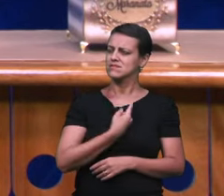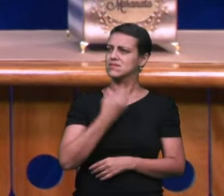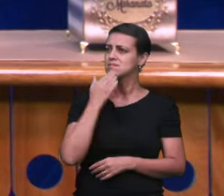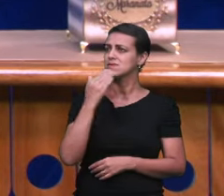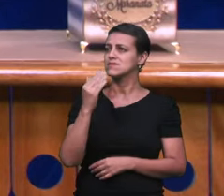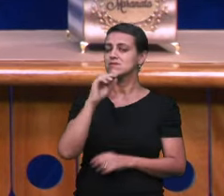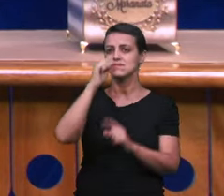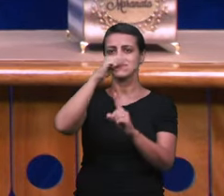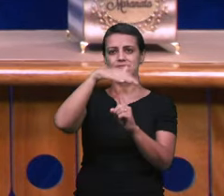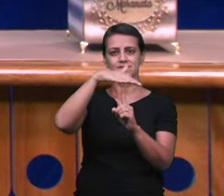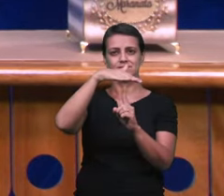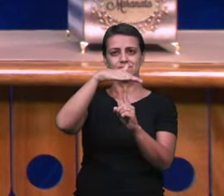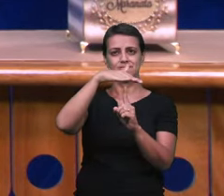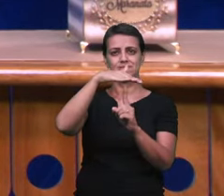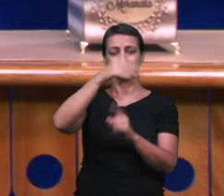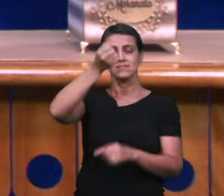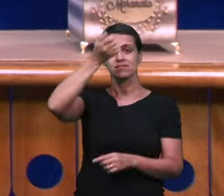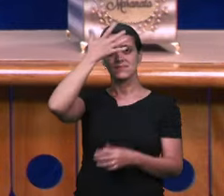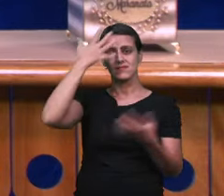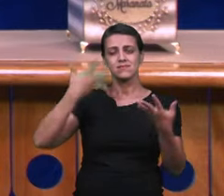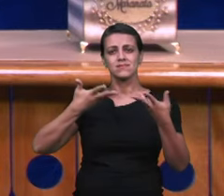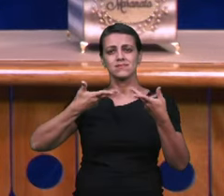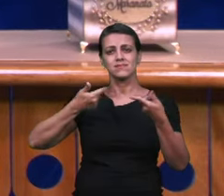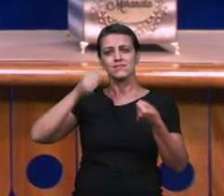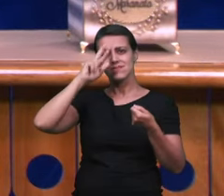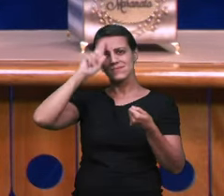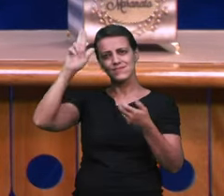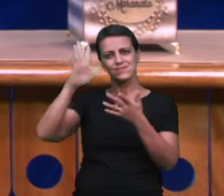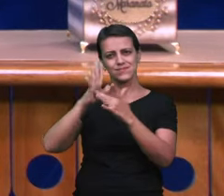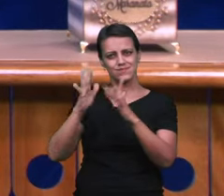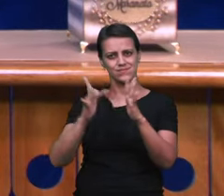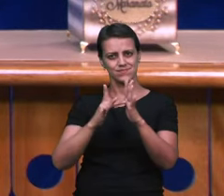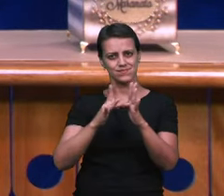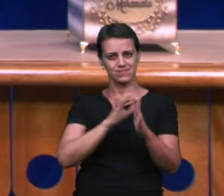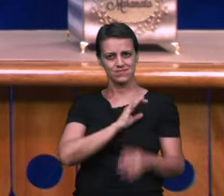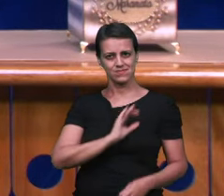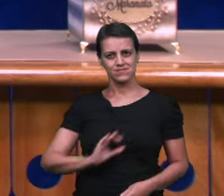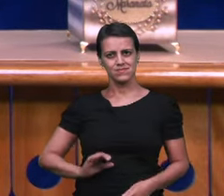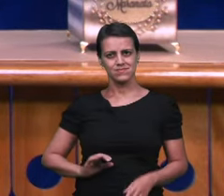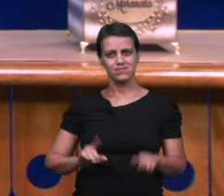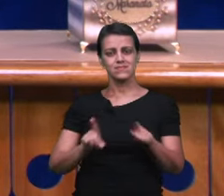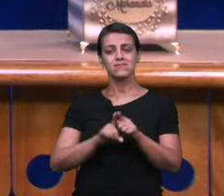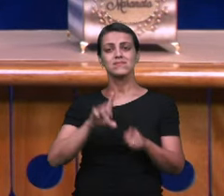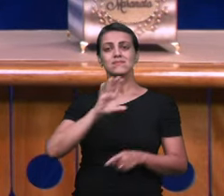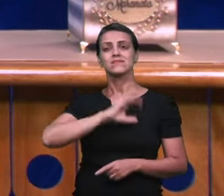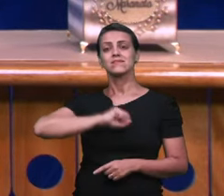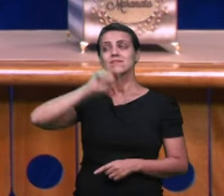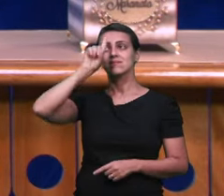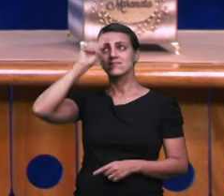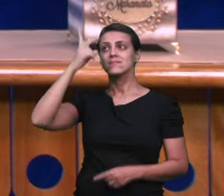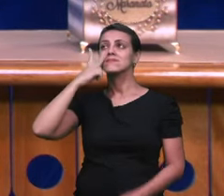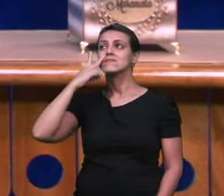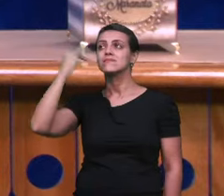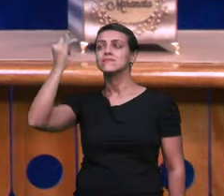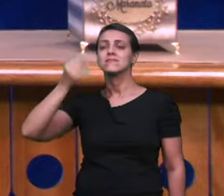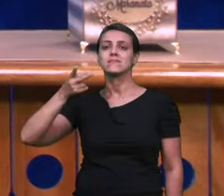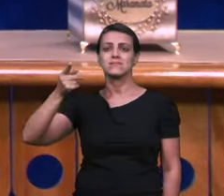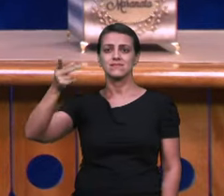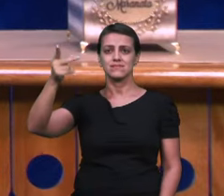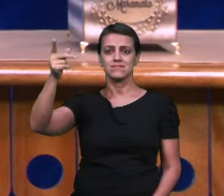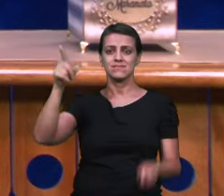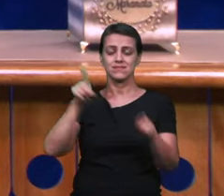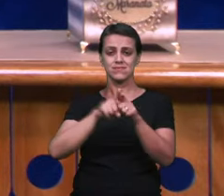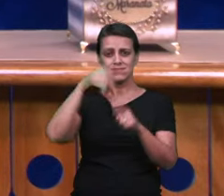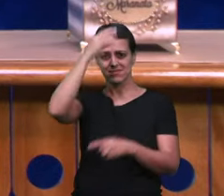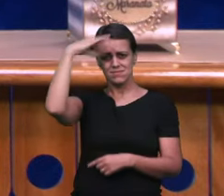e em Teu nome dizemos que a graça maravilhosa do Senhor e Salvador Jesus Cristo, o amor de Deus, o nosso eterno Pai, as doces, santas